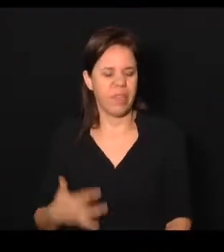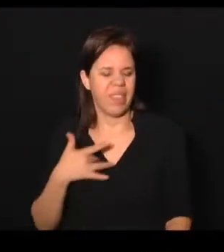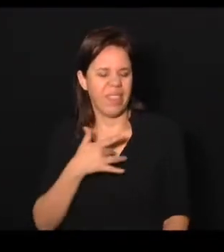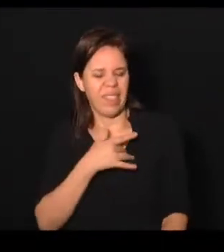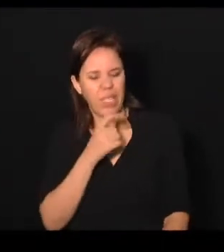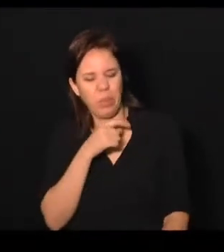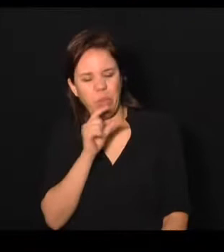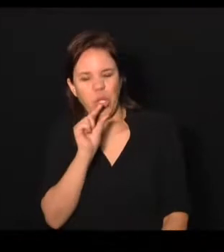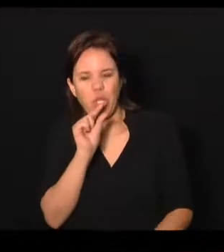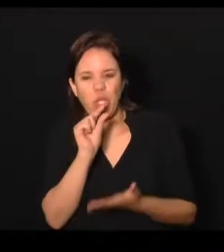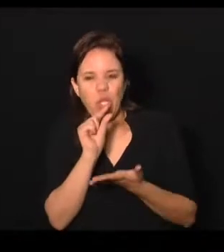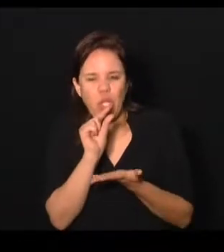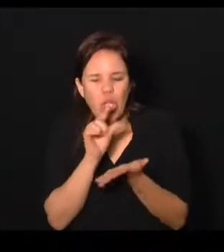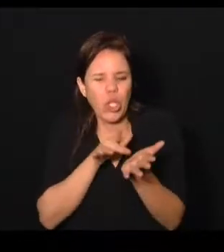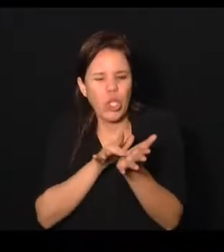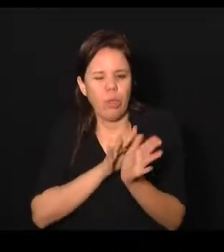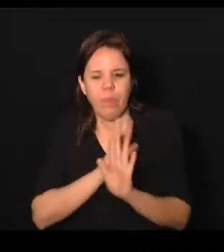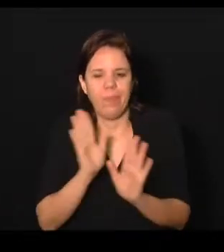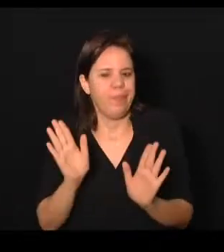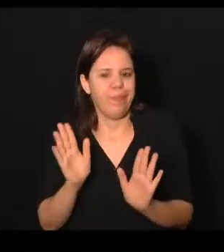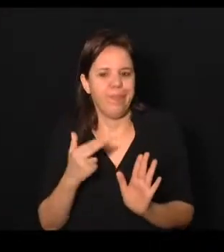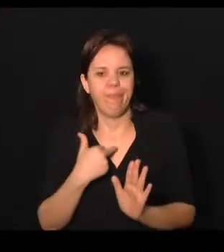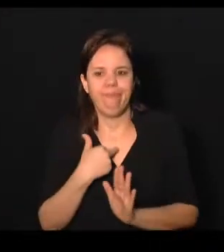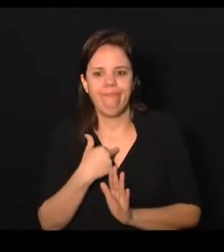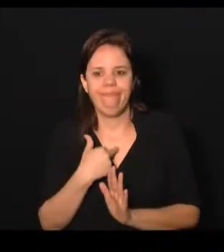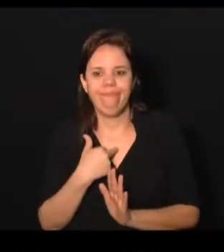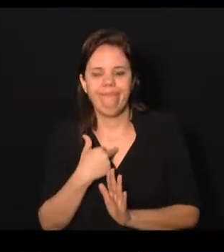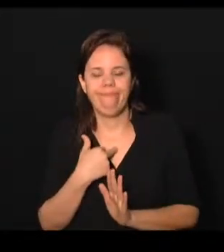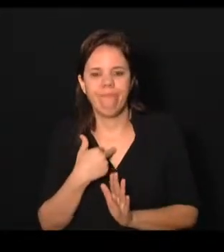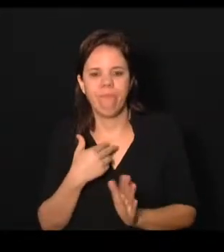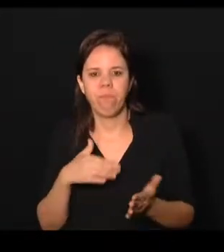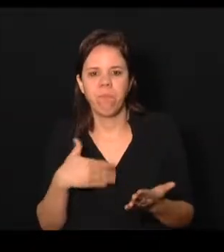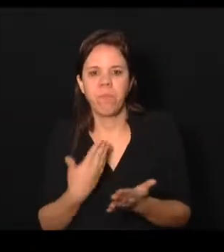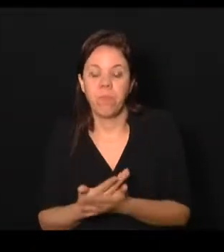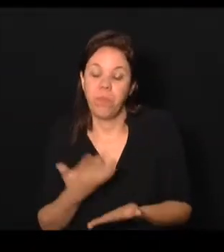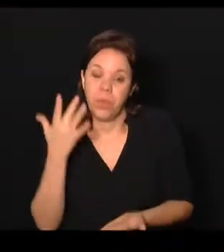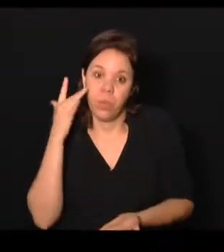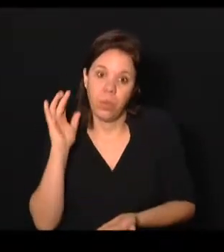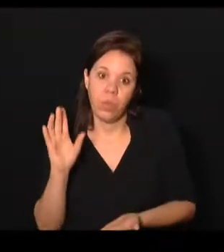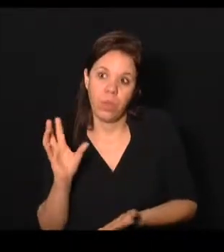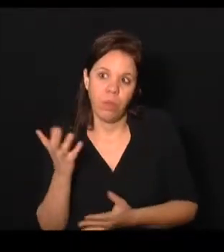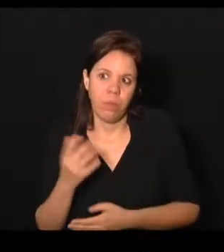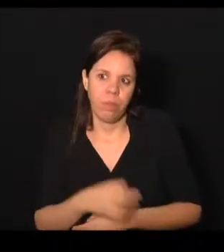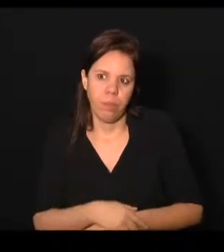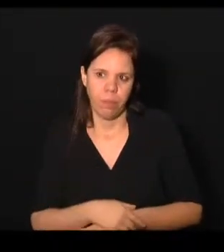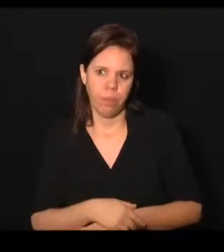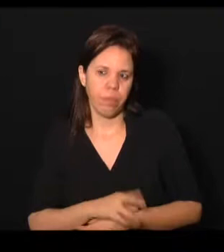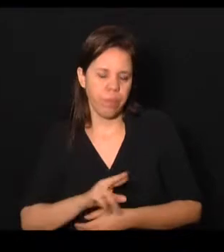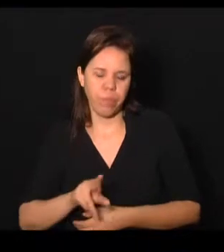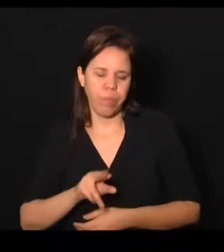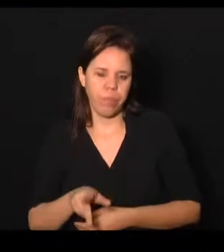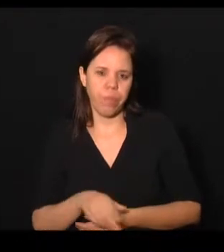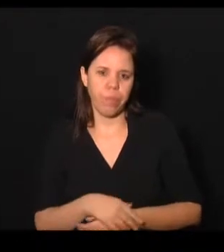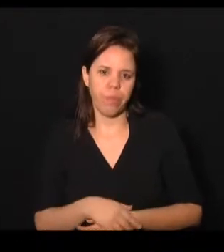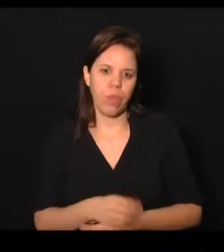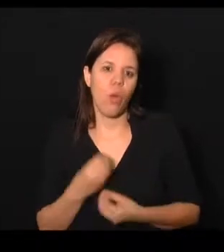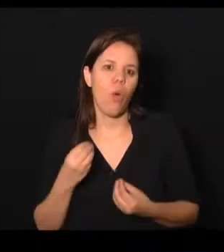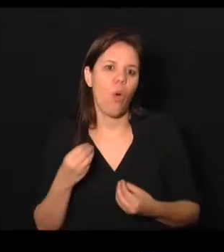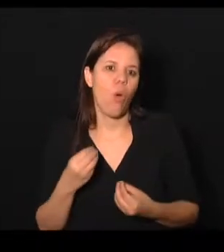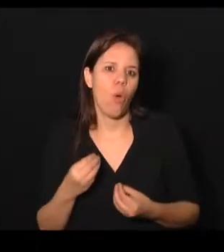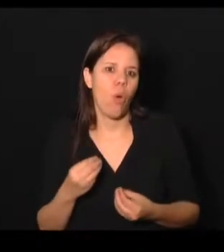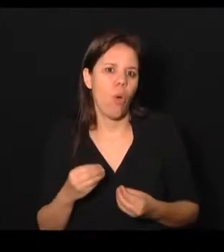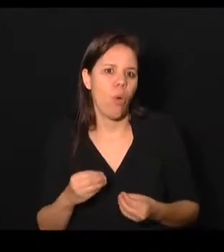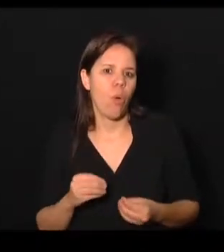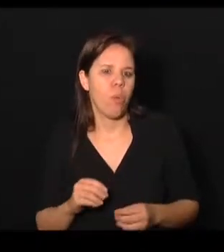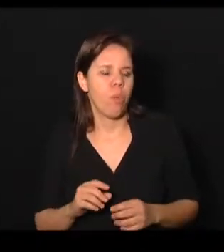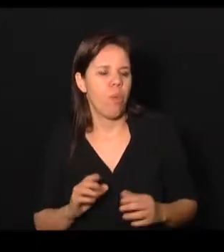saudável, da mentirinha, não é assim? E eu não sei até que ponto é saudável. Nesse caso, não é. Mas eu não tenho como confrontá-la, nem